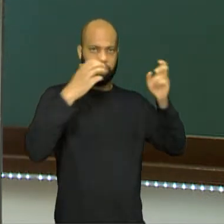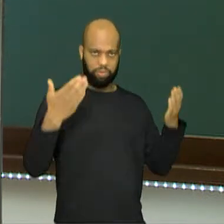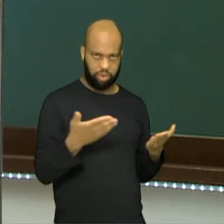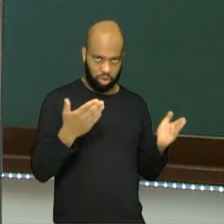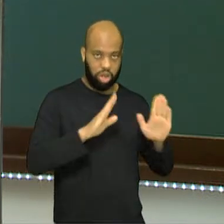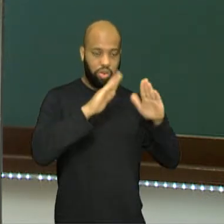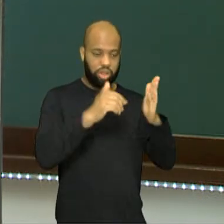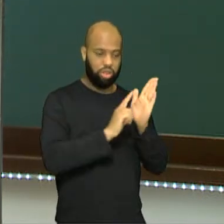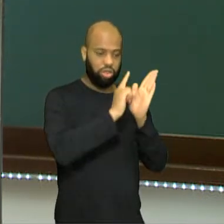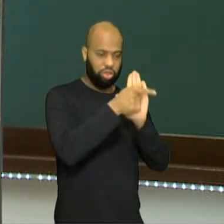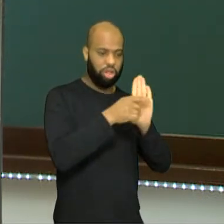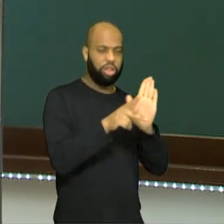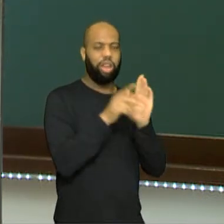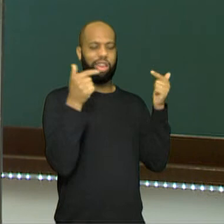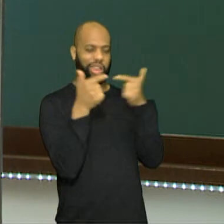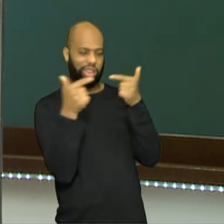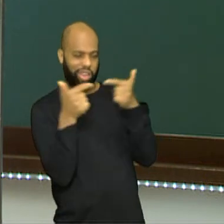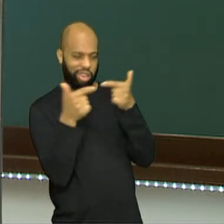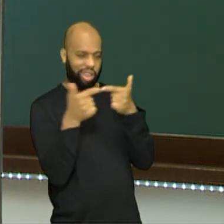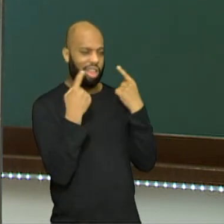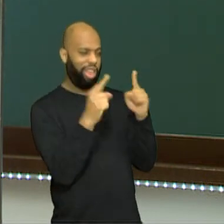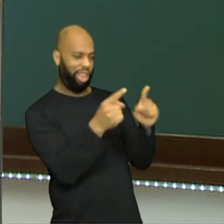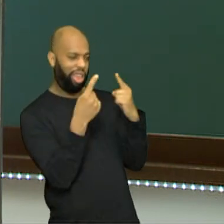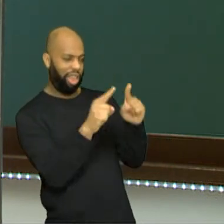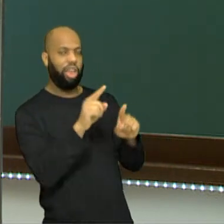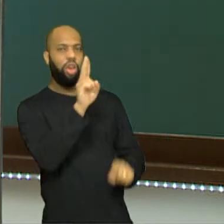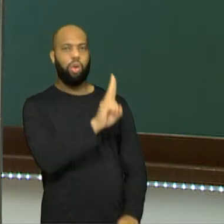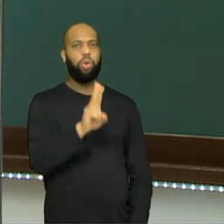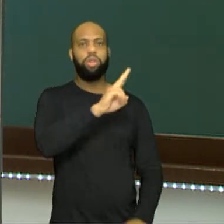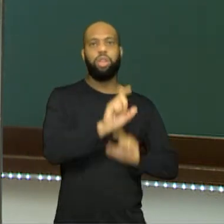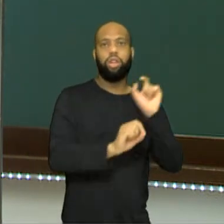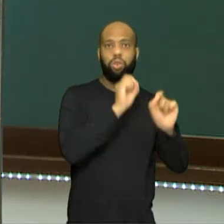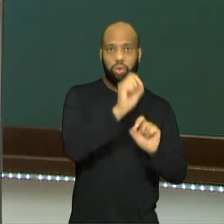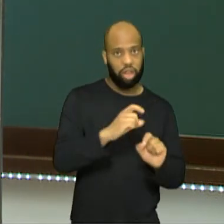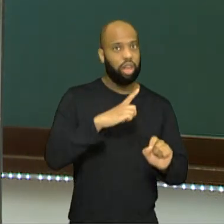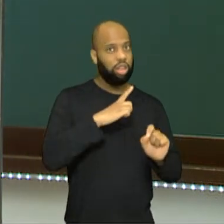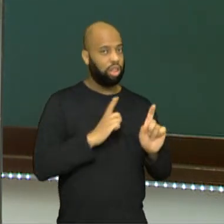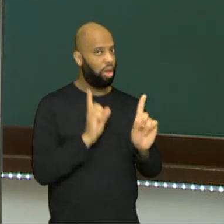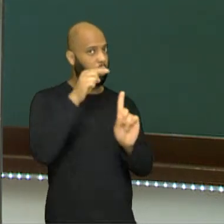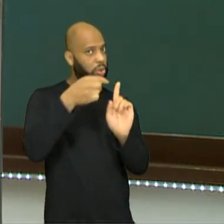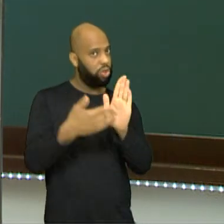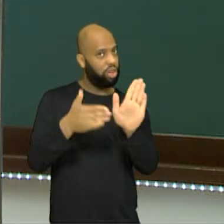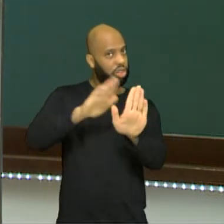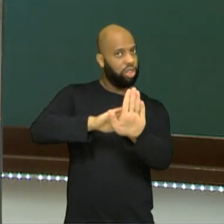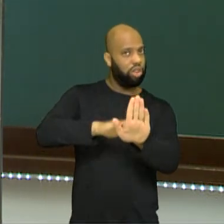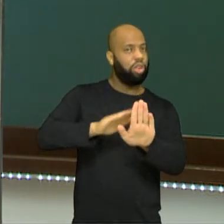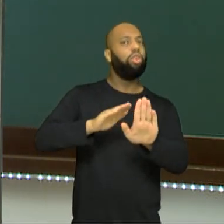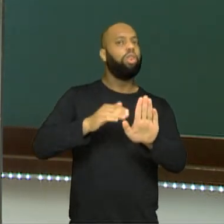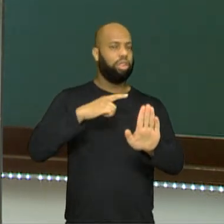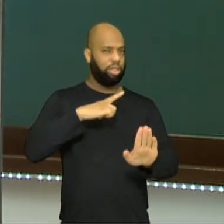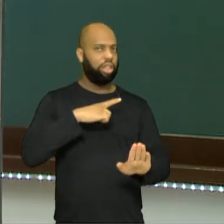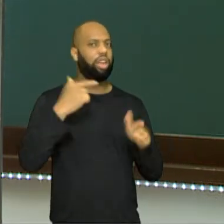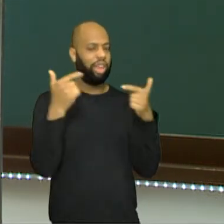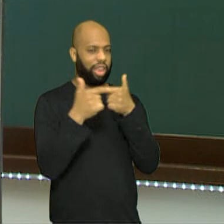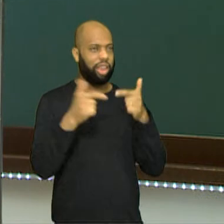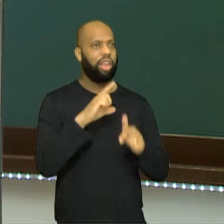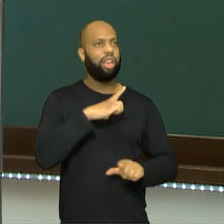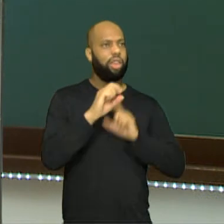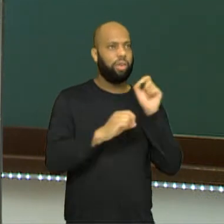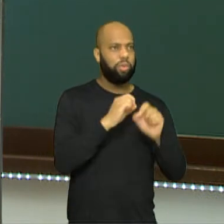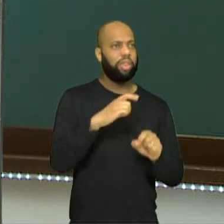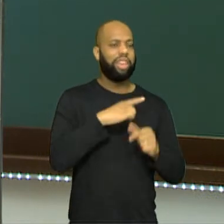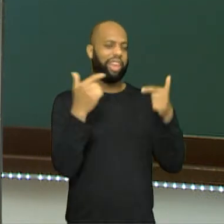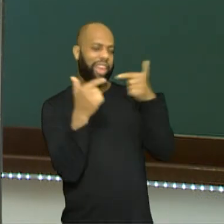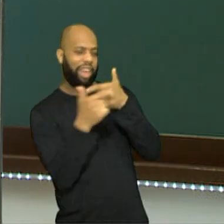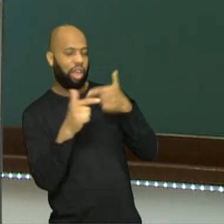O gênero de humor, sátira por meio da intencionalidade. Então vamos falar um pouquinho do humor e da sátira. É um